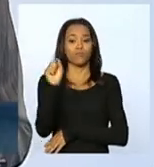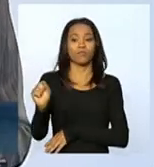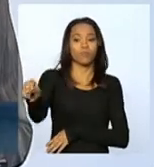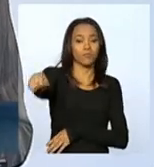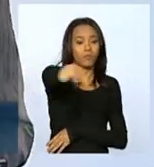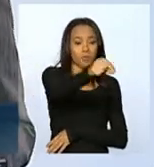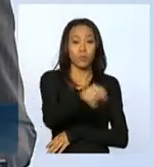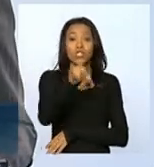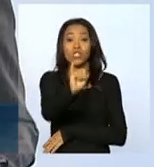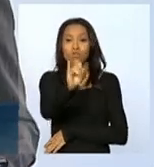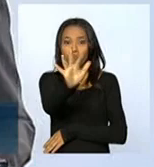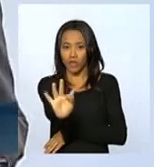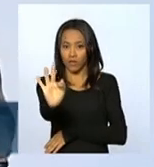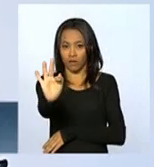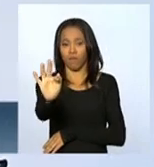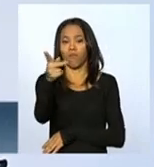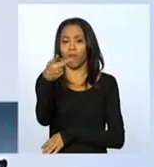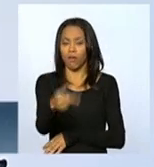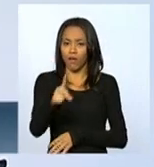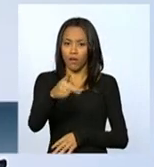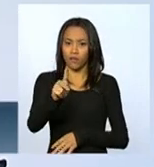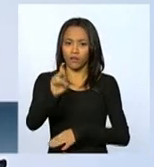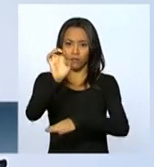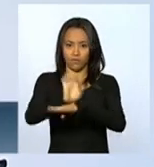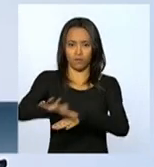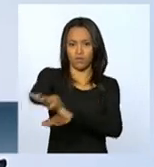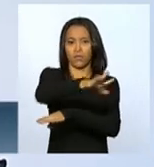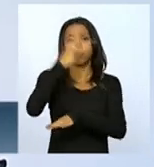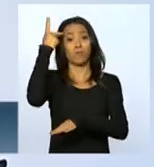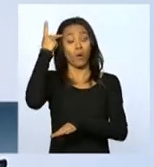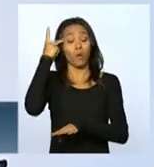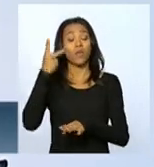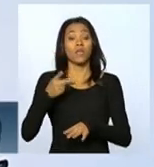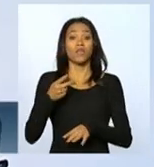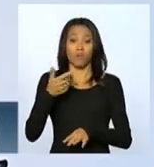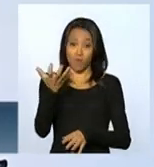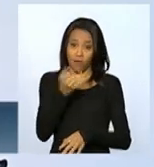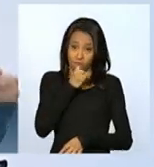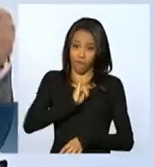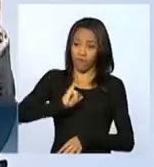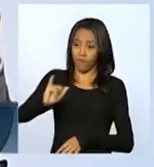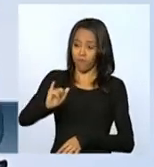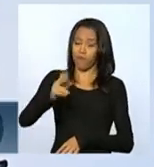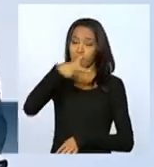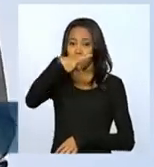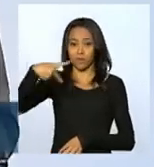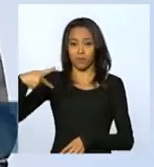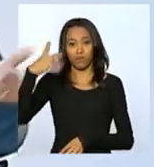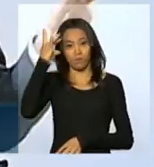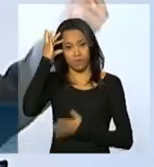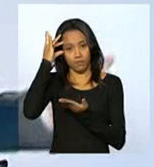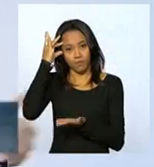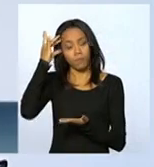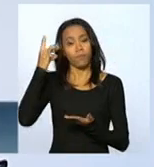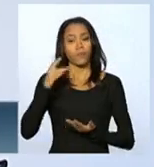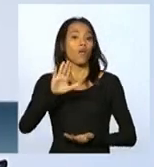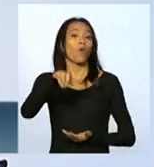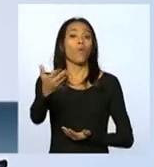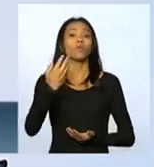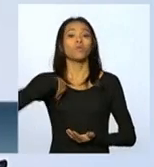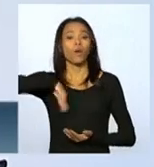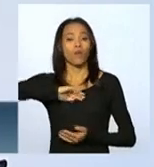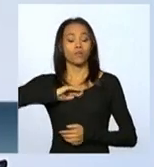Instituto Federal. E eu quero dizer para a senhora, presidenta, que nós, quando estávamos no